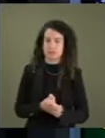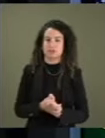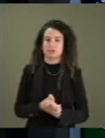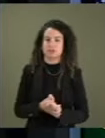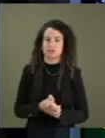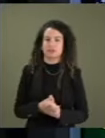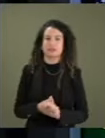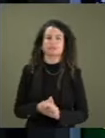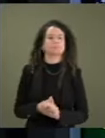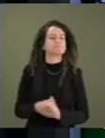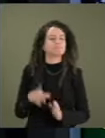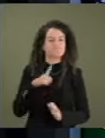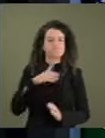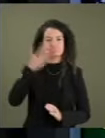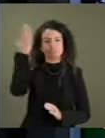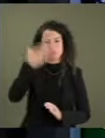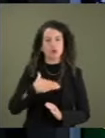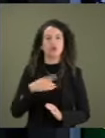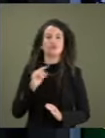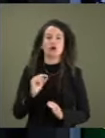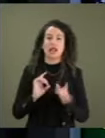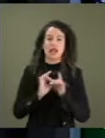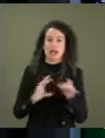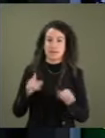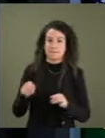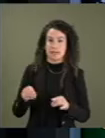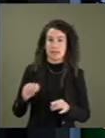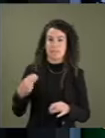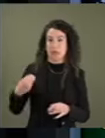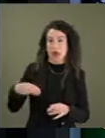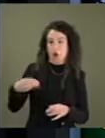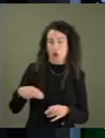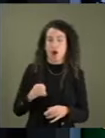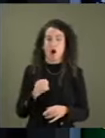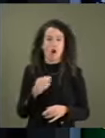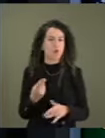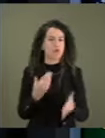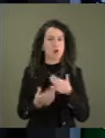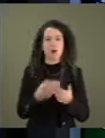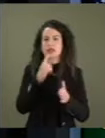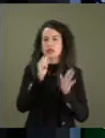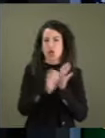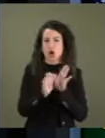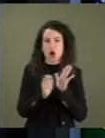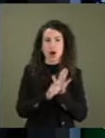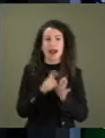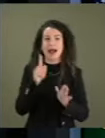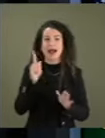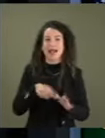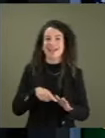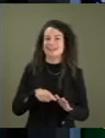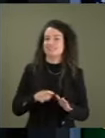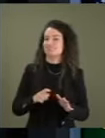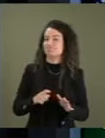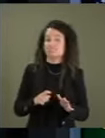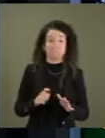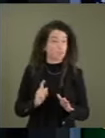que provada que a liberação da maconha e de quaisquer drogas será